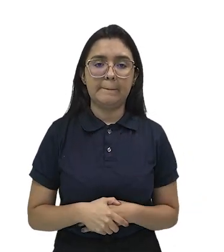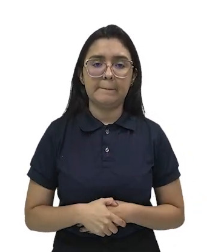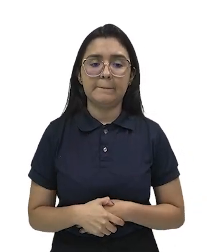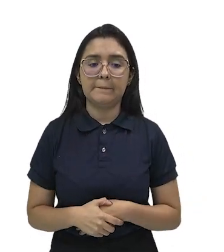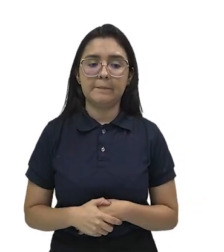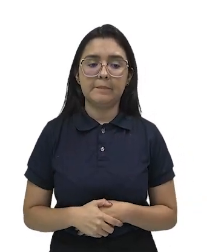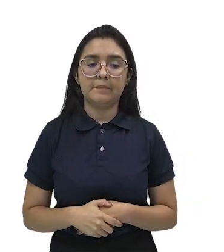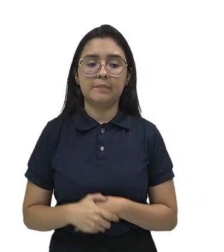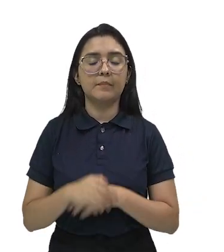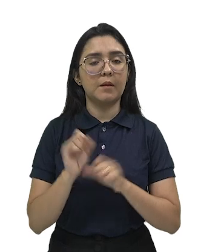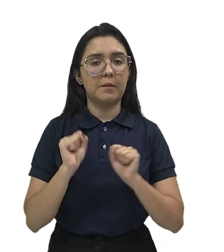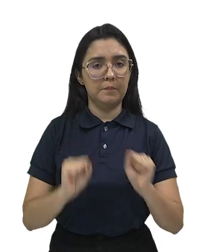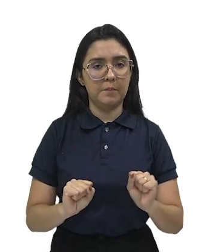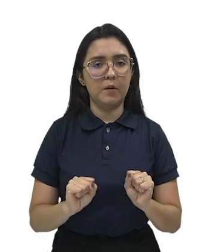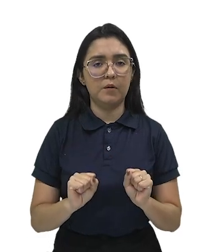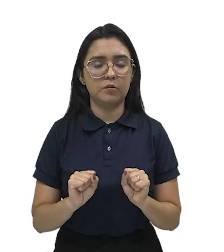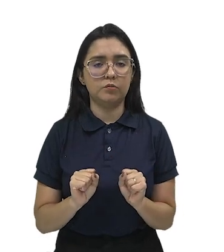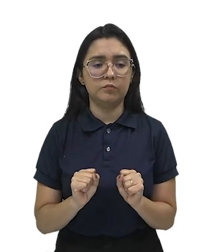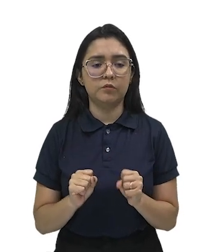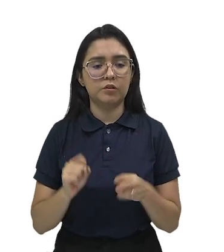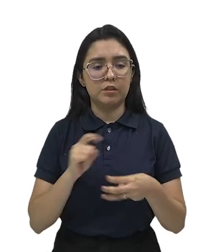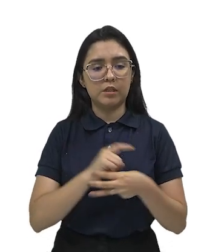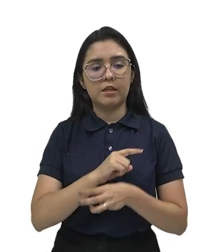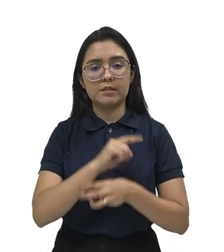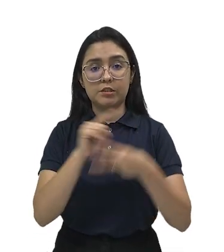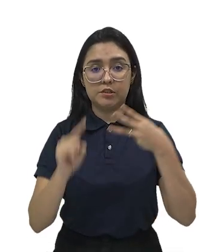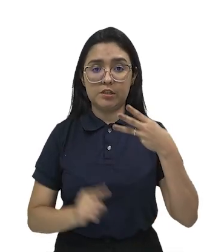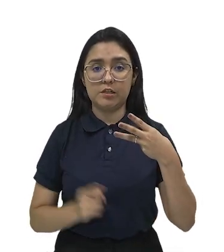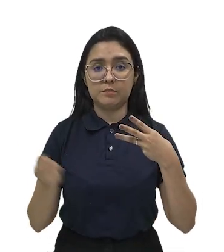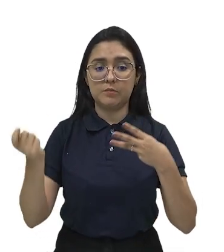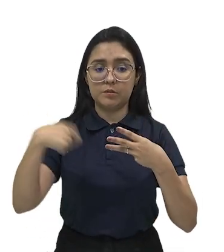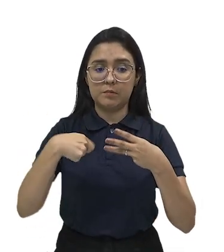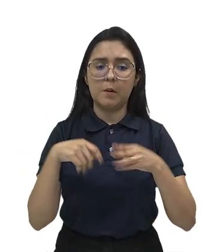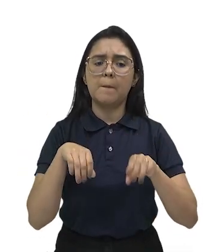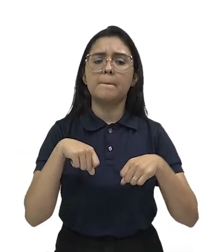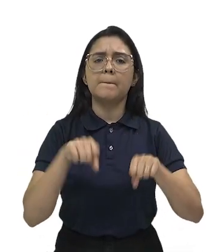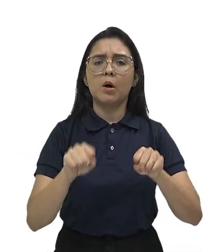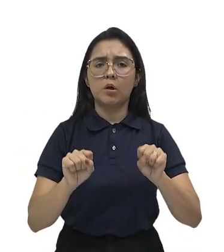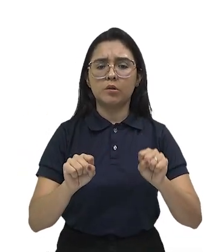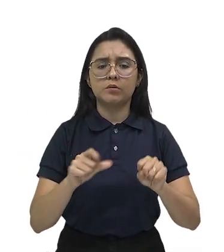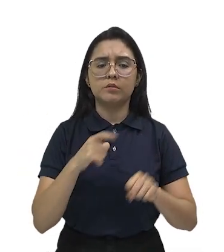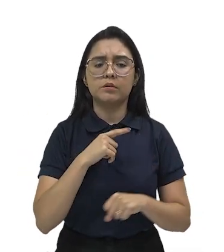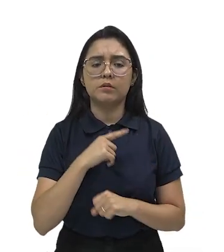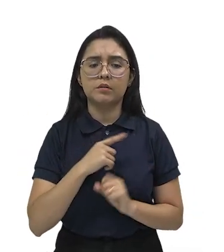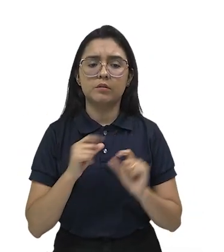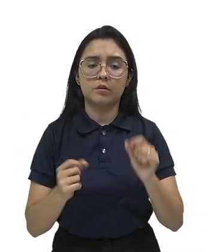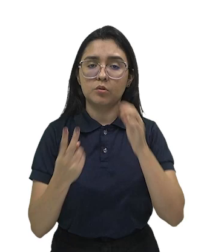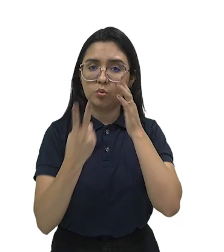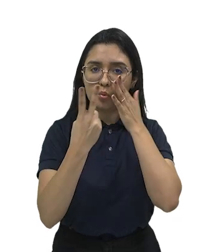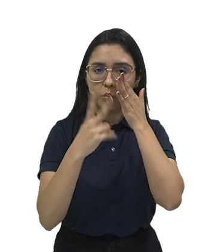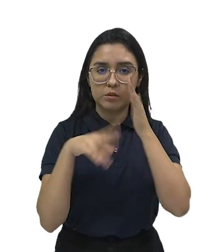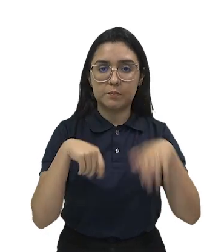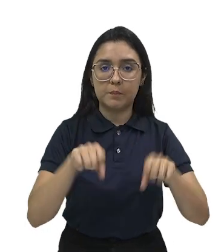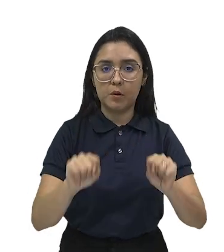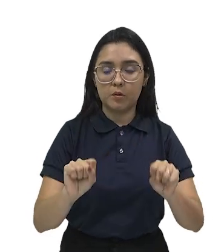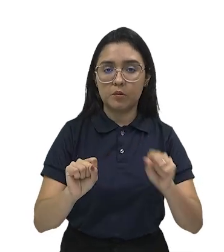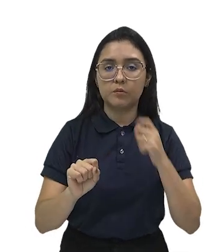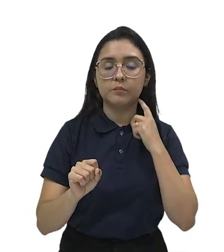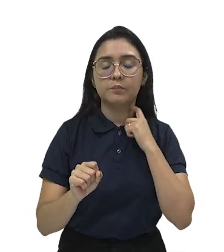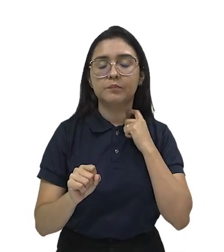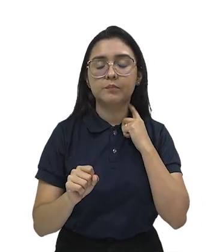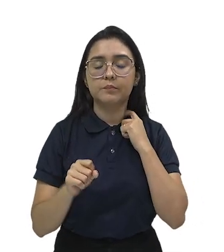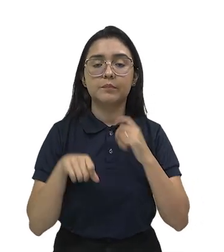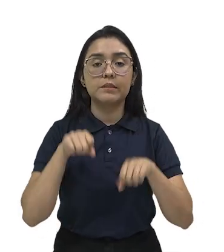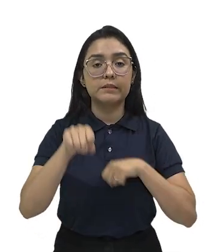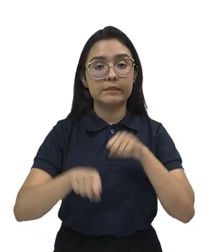Pode acontecer isso. Moto, vamos supor que só tenha 2.